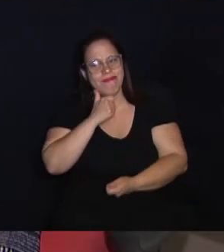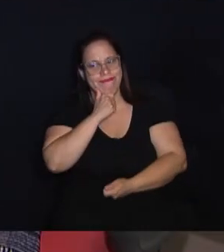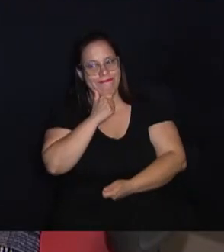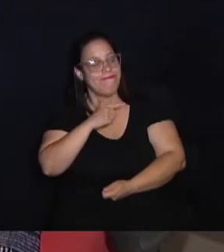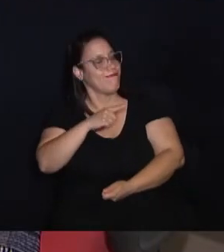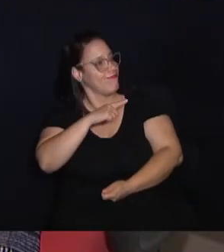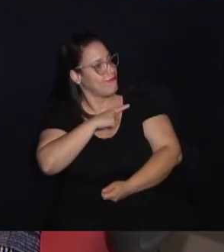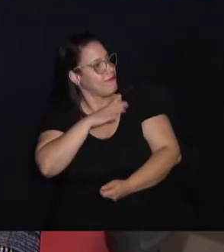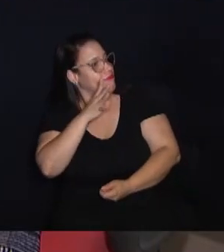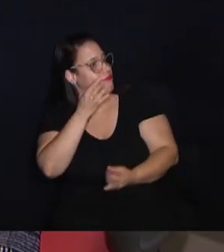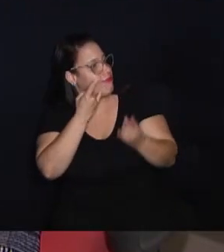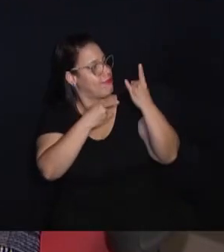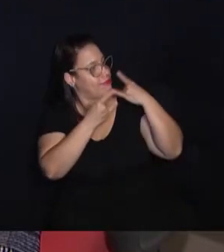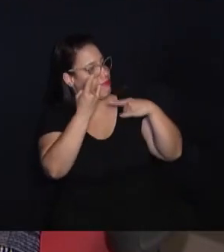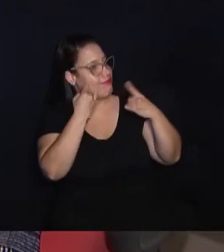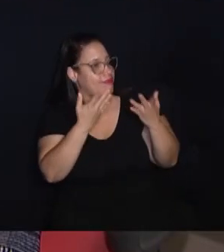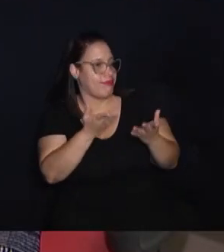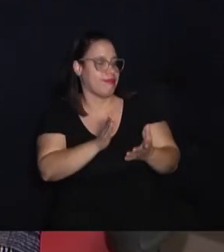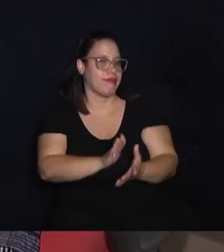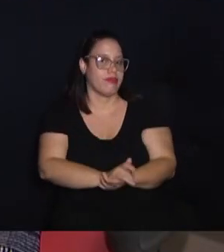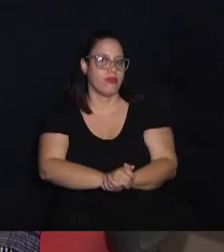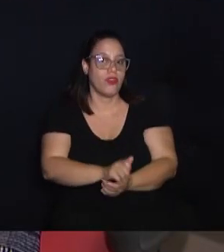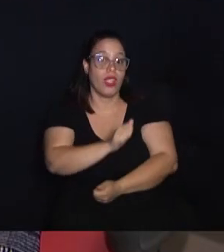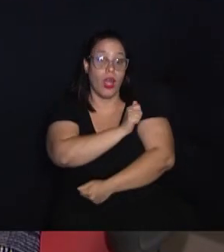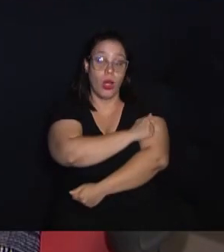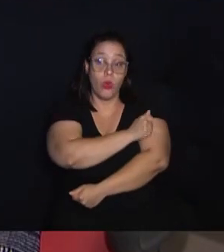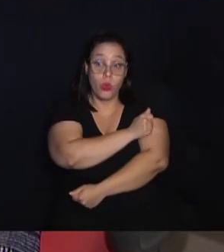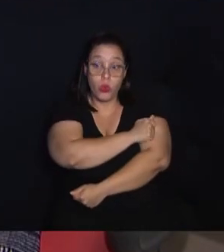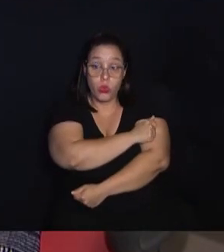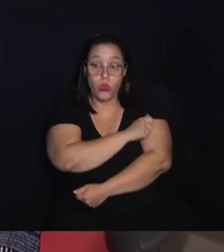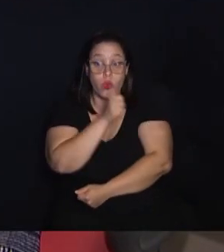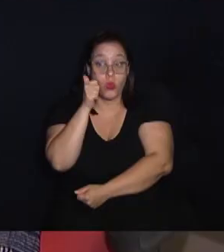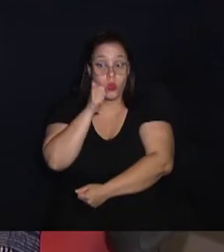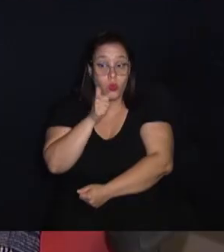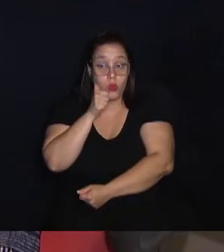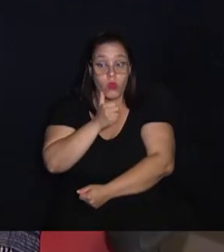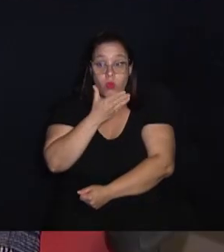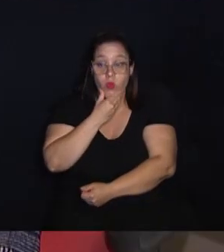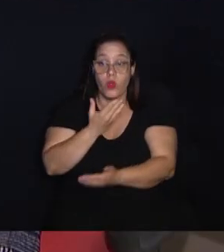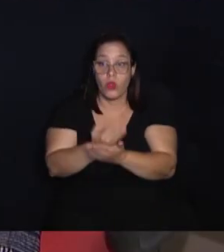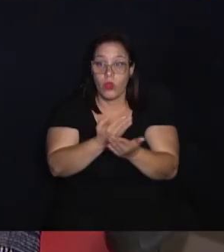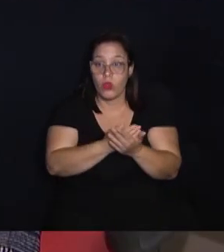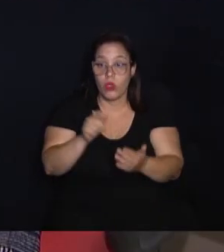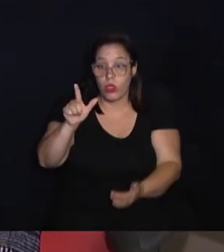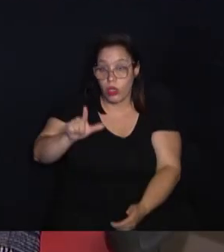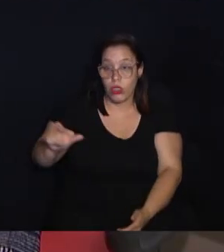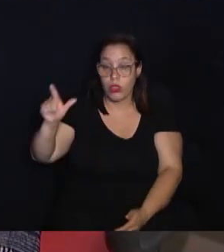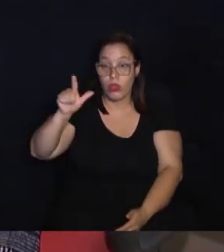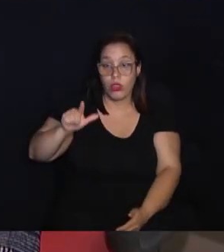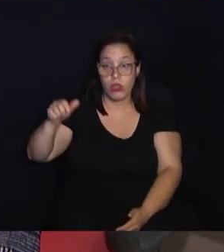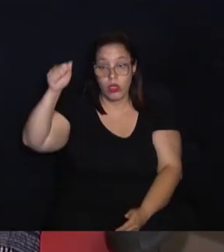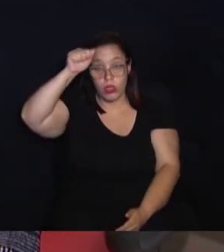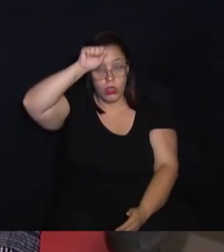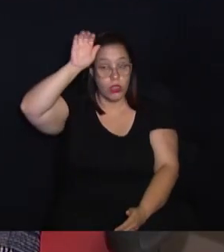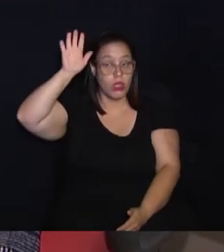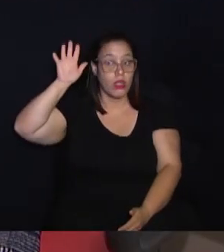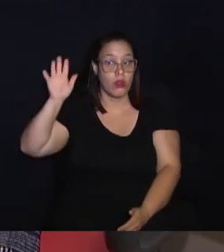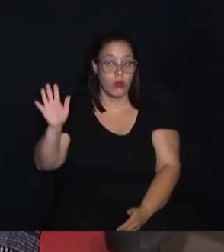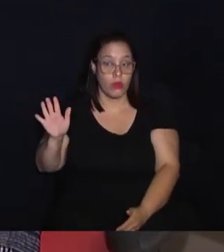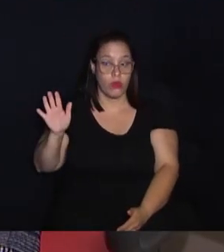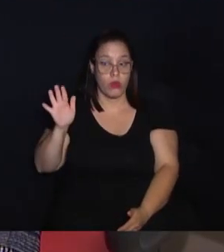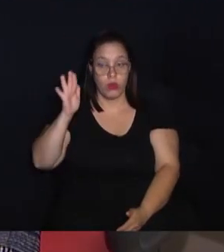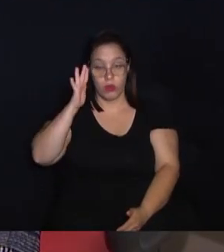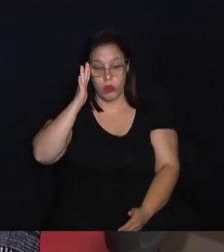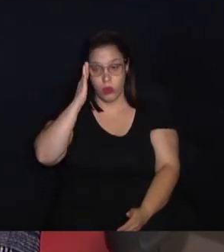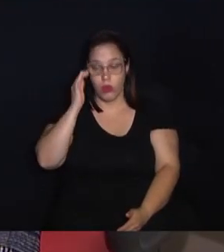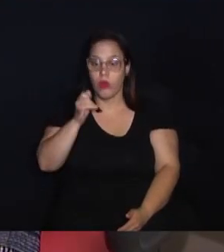grande interesse por parte de alunos e alunas no estudo das literaturas africanas, inclusive a inserção,